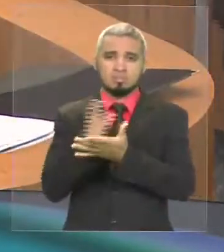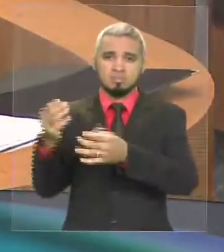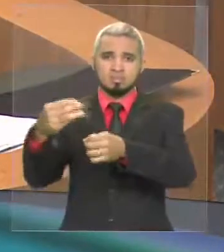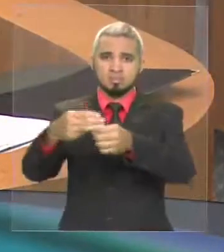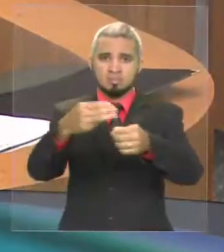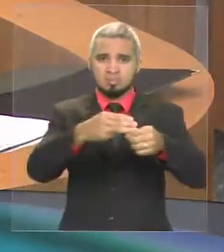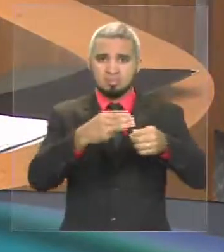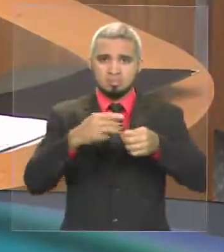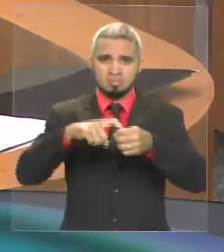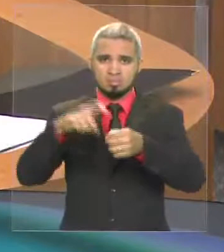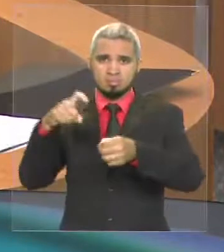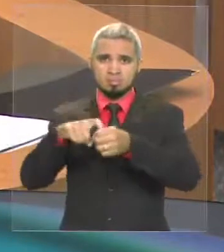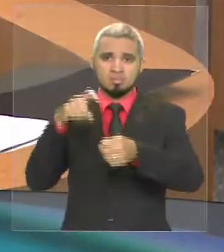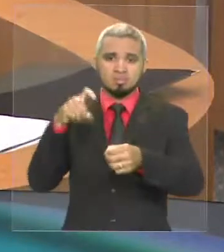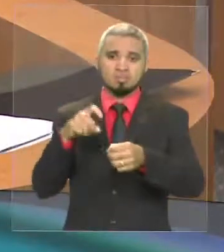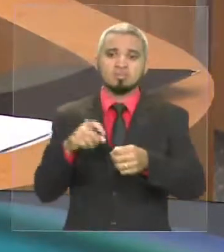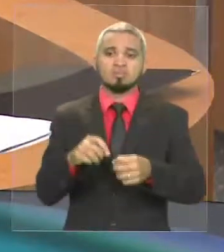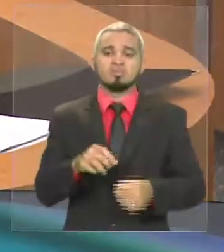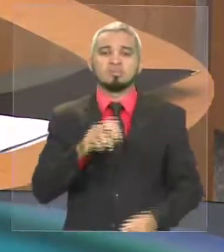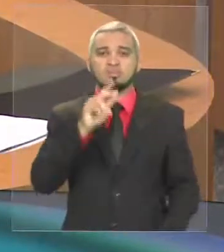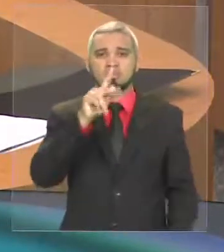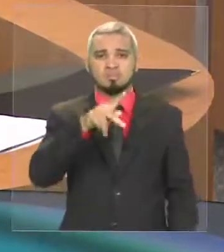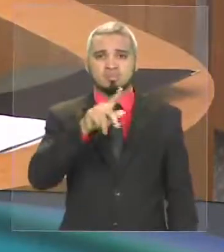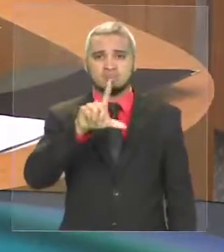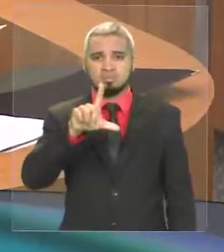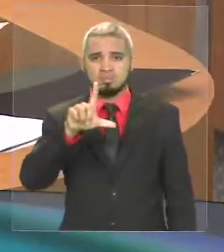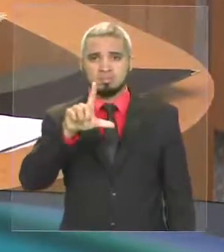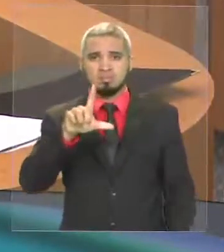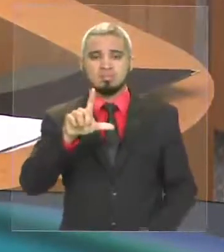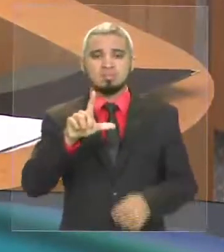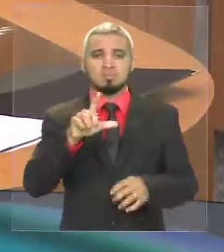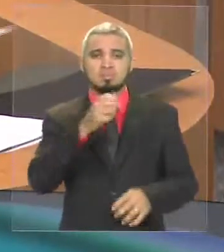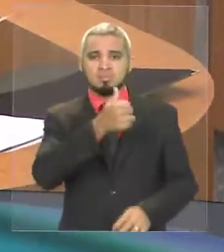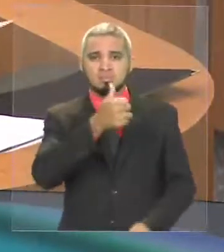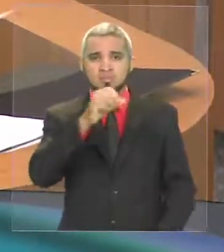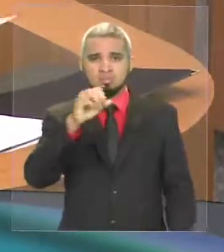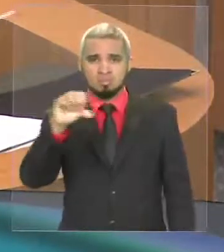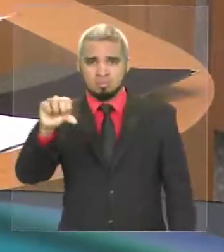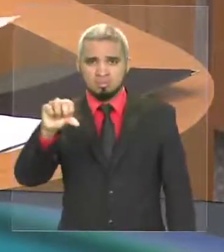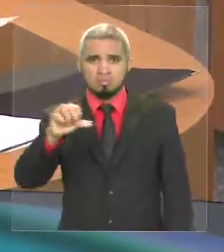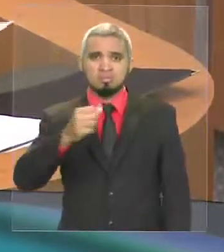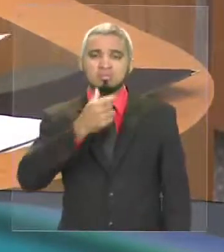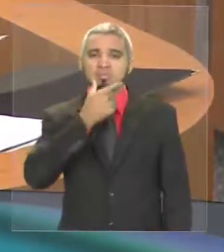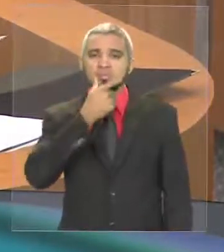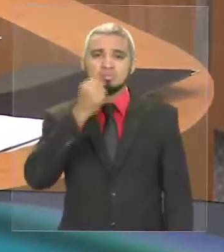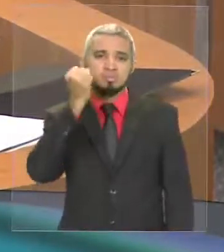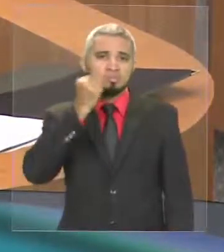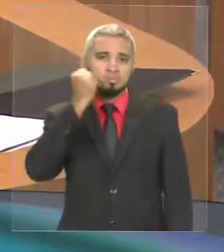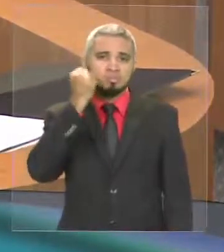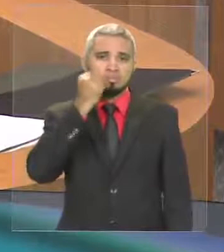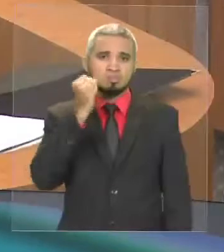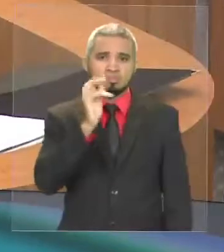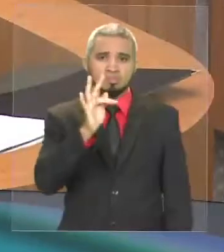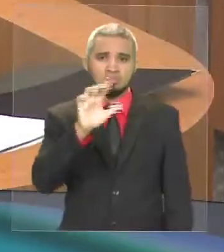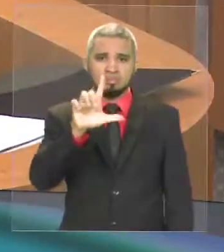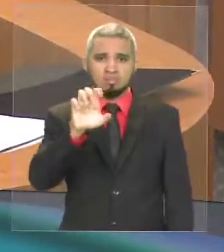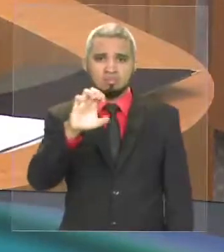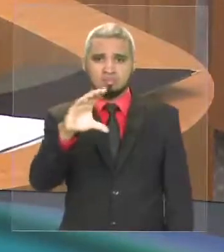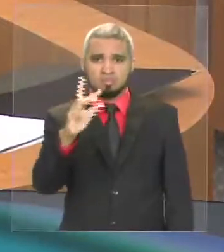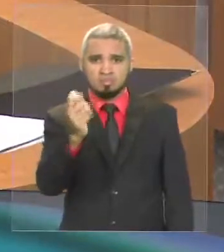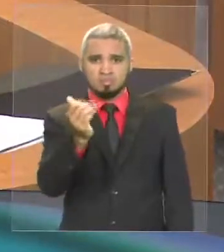56/2007 e a PLS também 199, de autoria do senador Flecha Ribeiro. Então, a pauta foi tratada